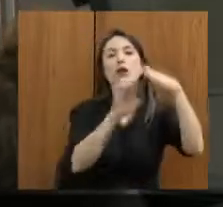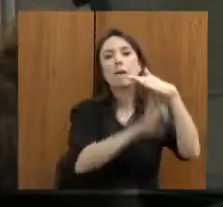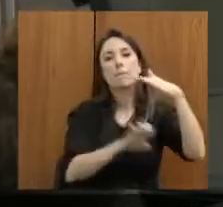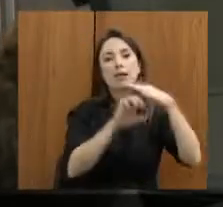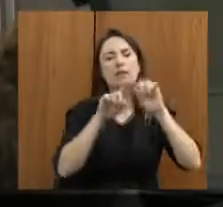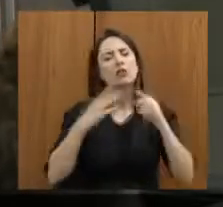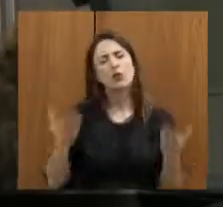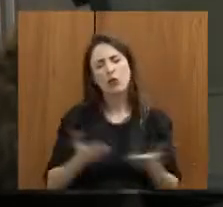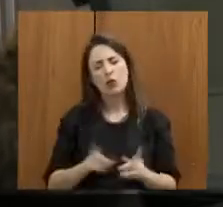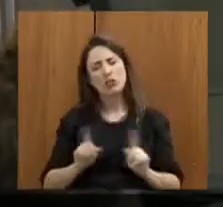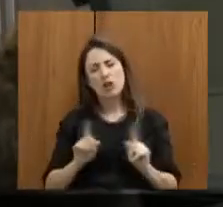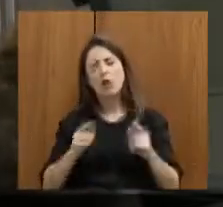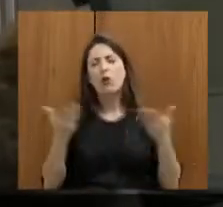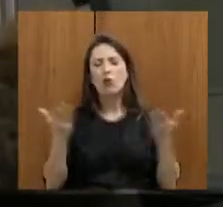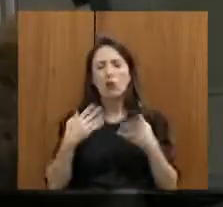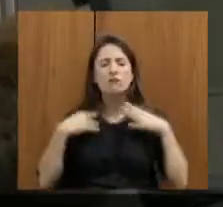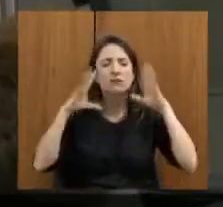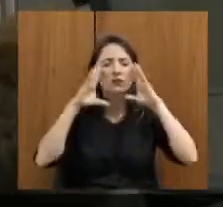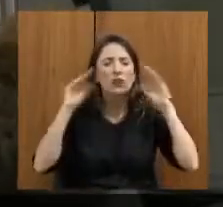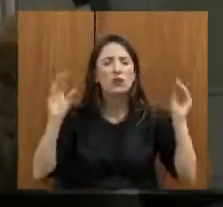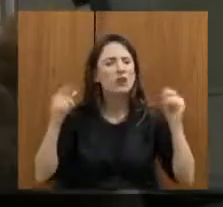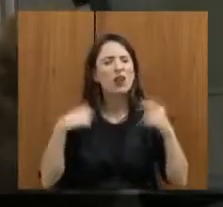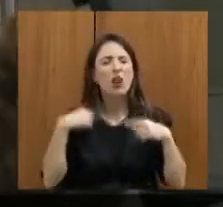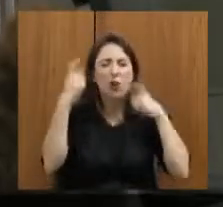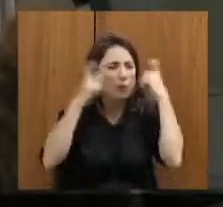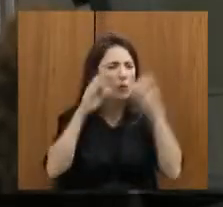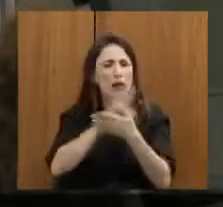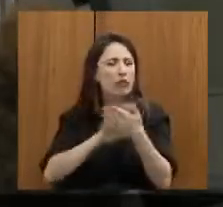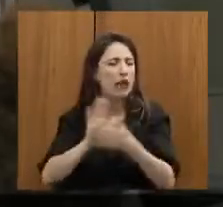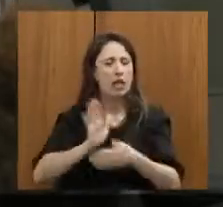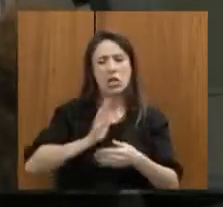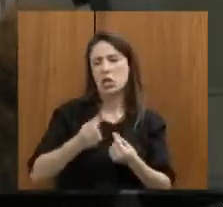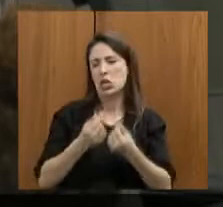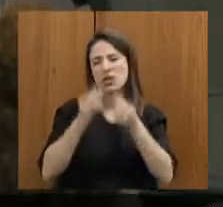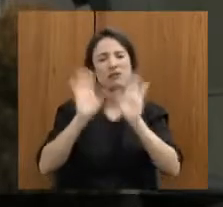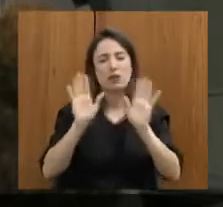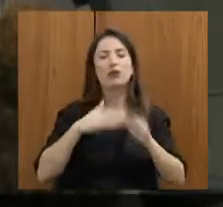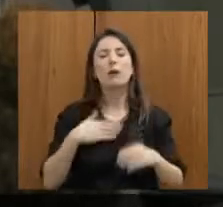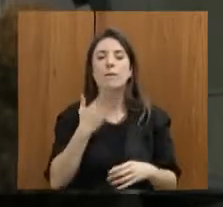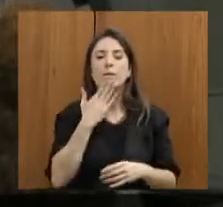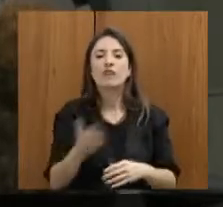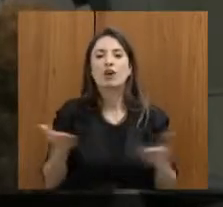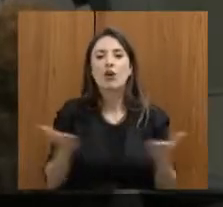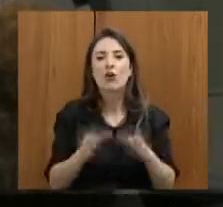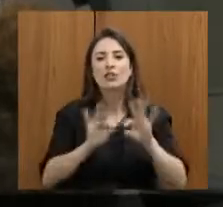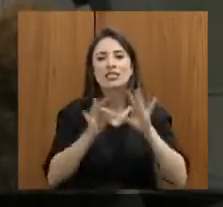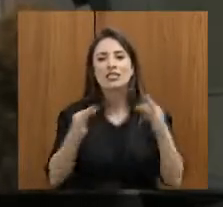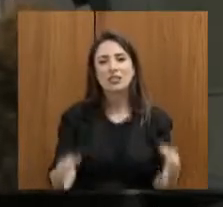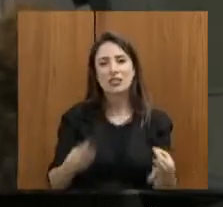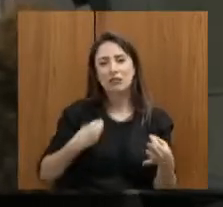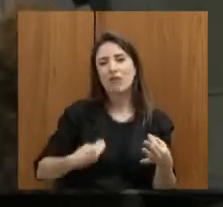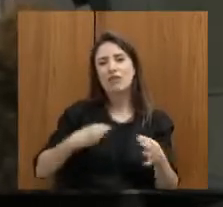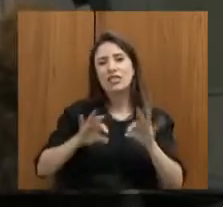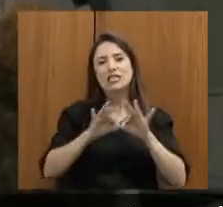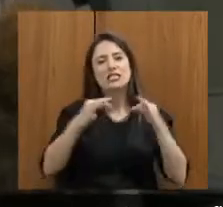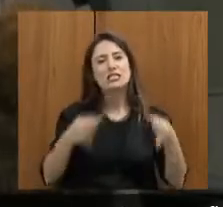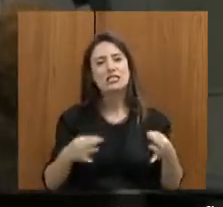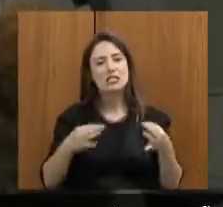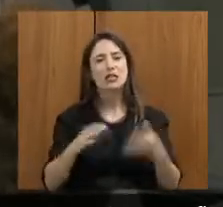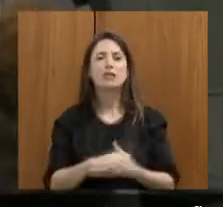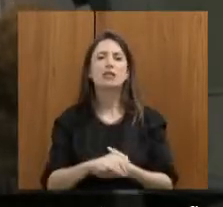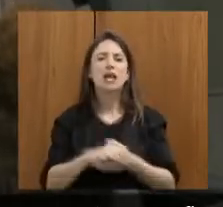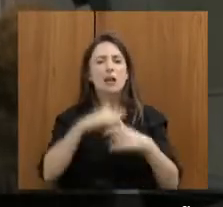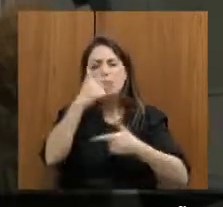vida tranquila que ela vida de riqueza ficou para lá prefiro ser hoje o que eu sou bem simples A essa batalha pela